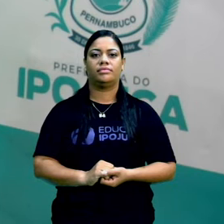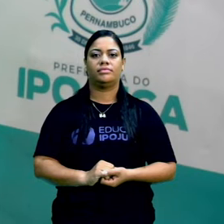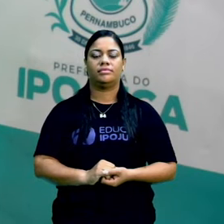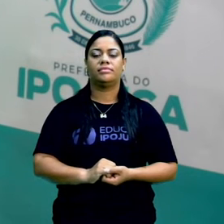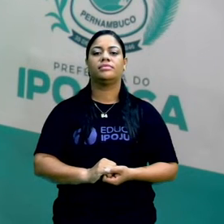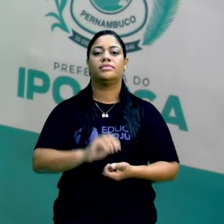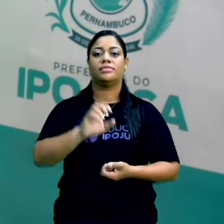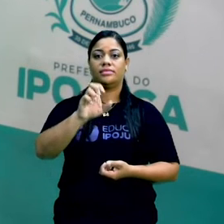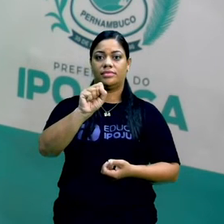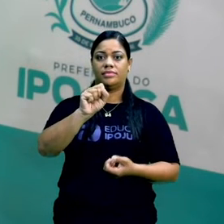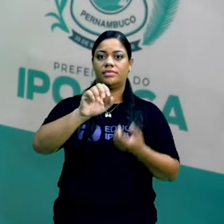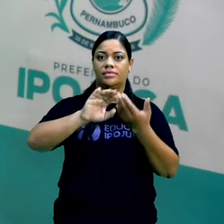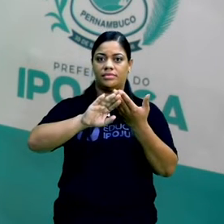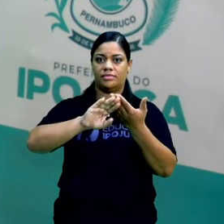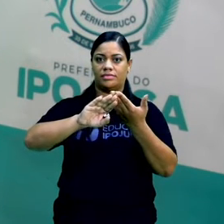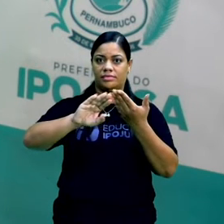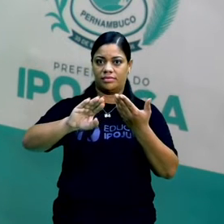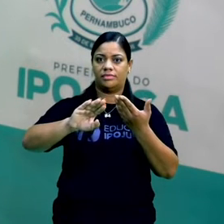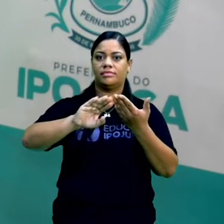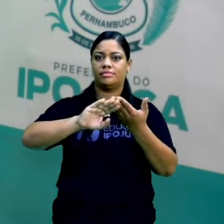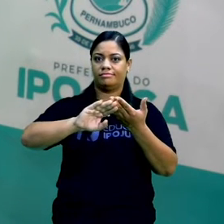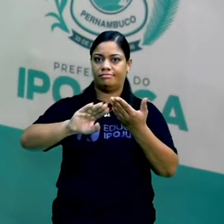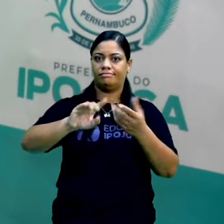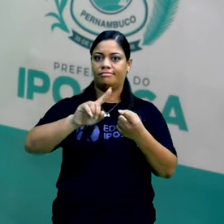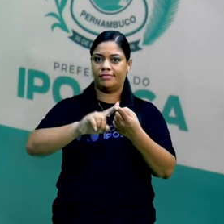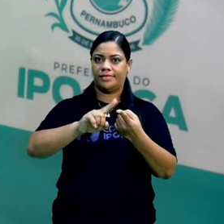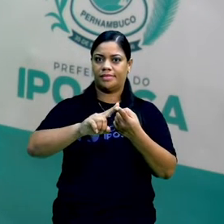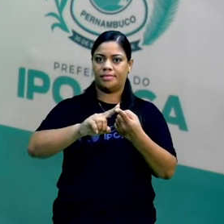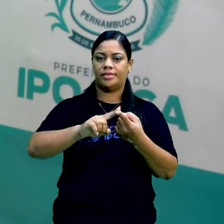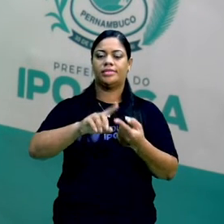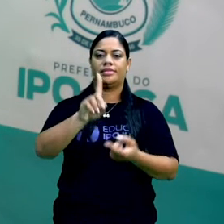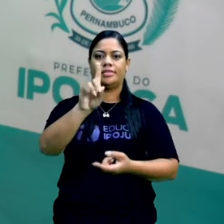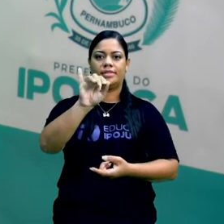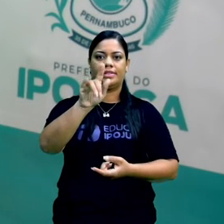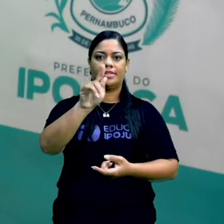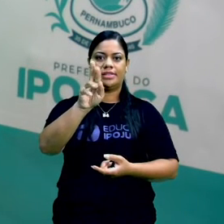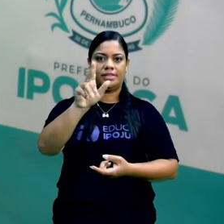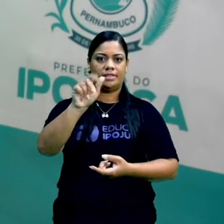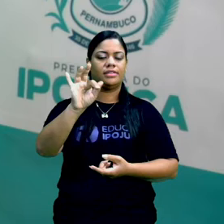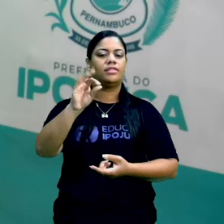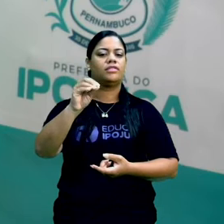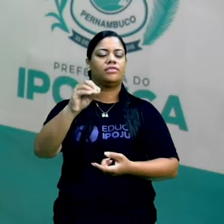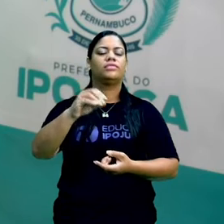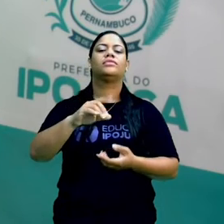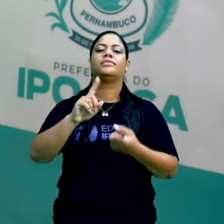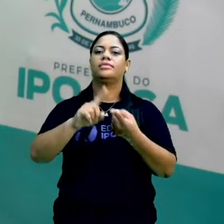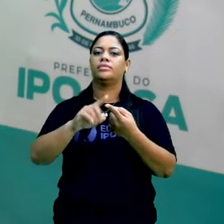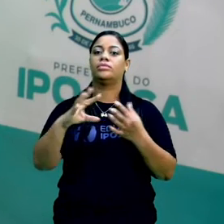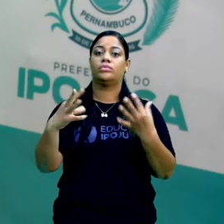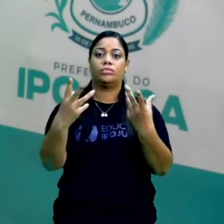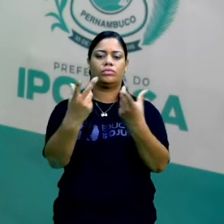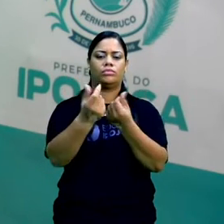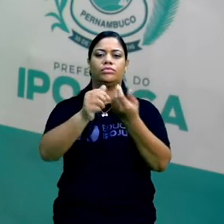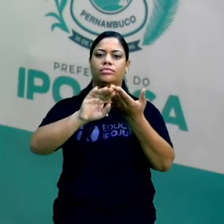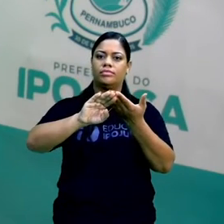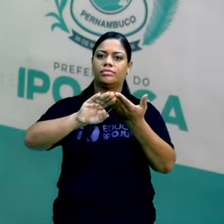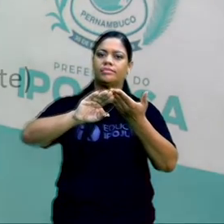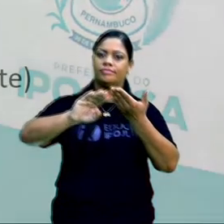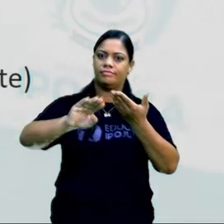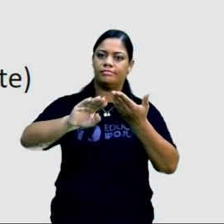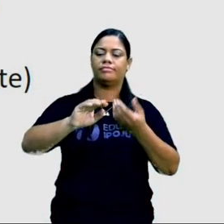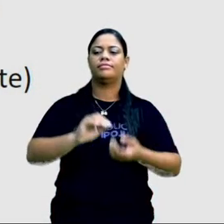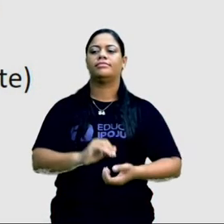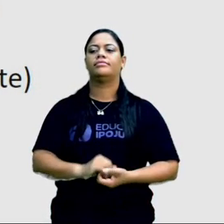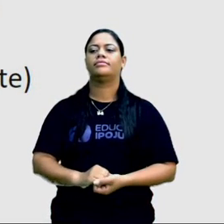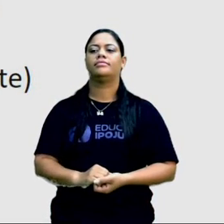Excelente, ex, aí se, lente. SC cedilha, desa, des,